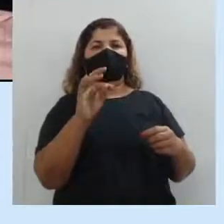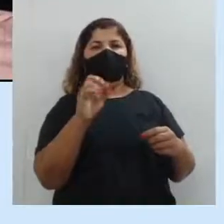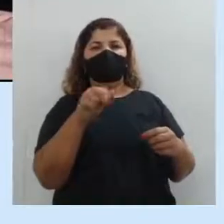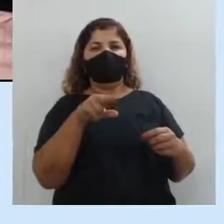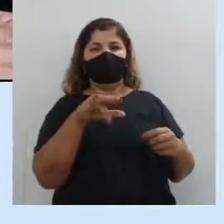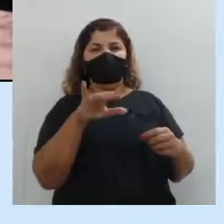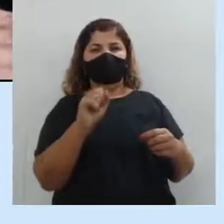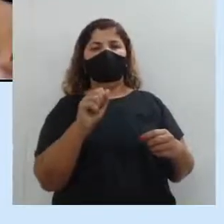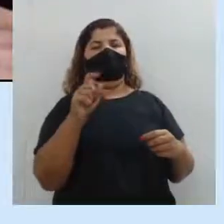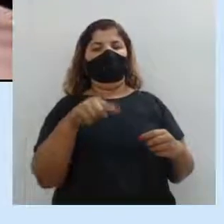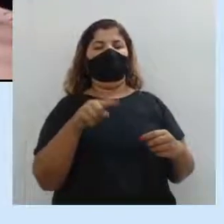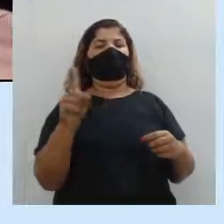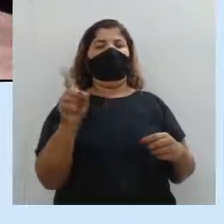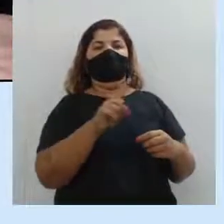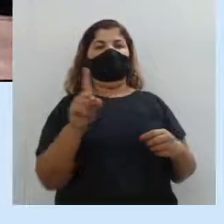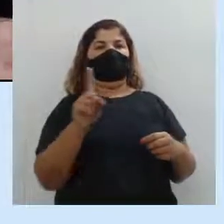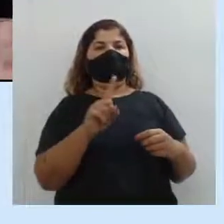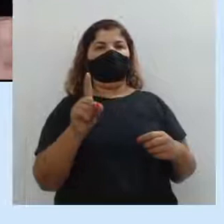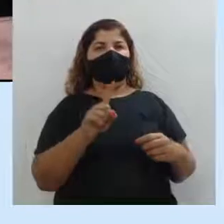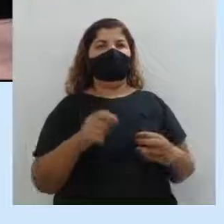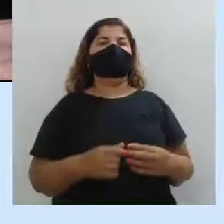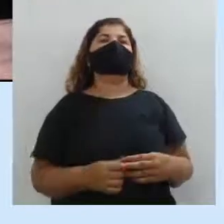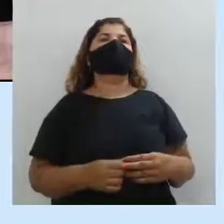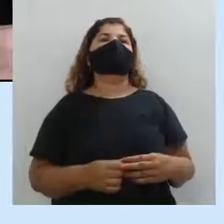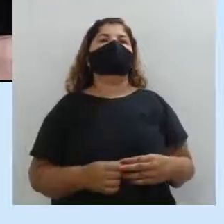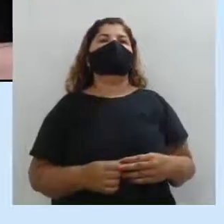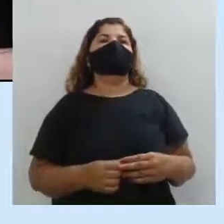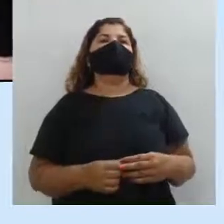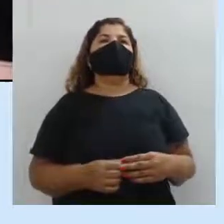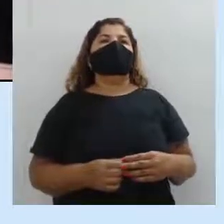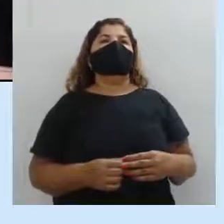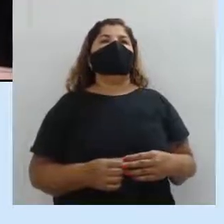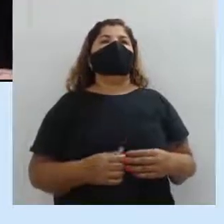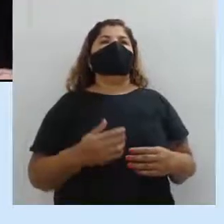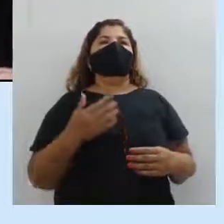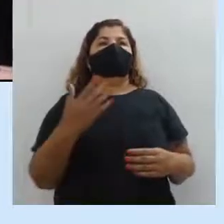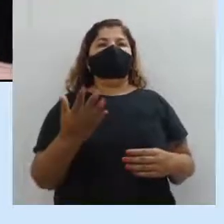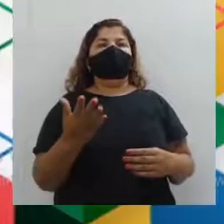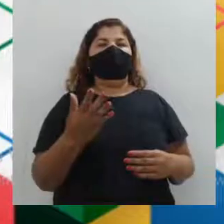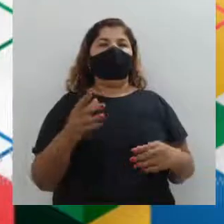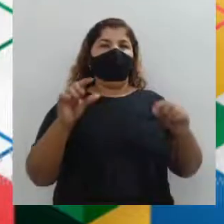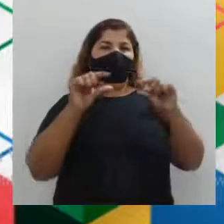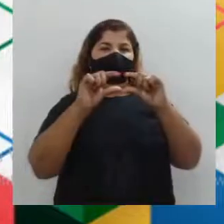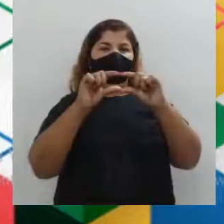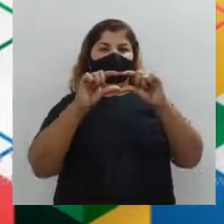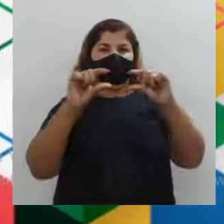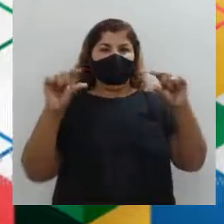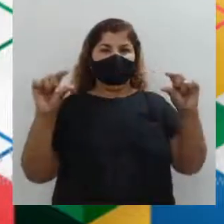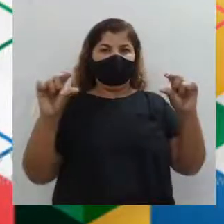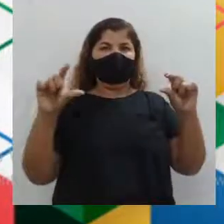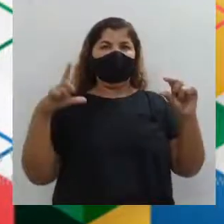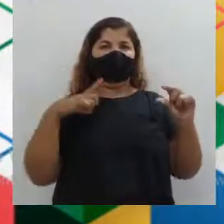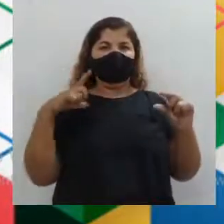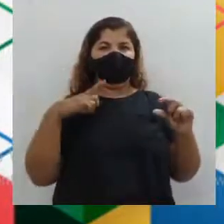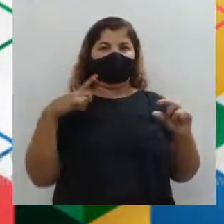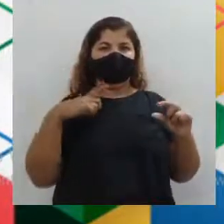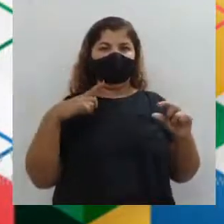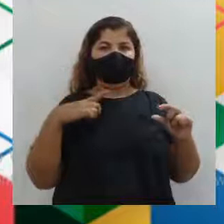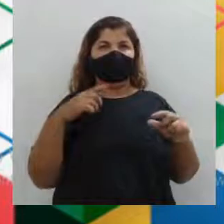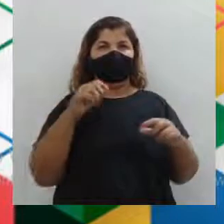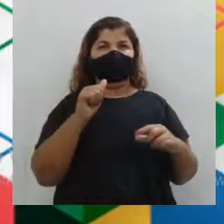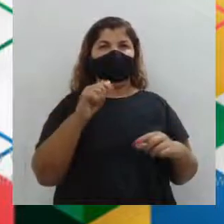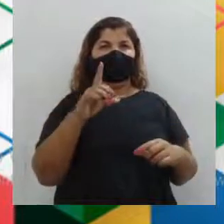Tá certo? Pronto. Temos aqui uma frase, né, de